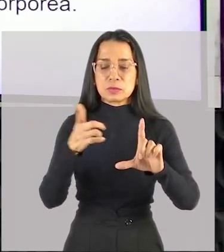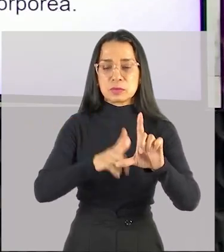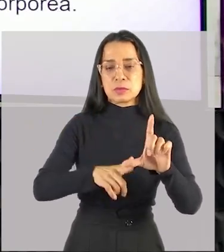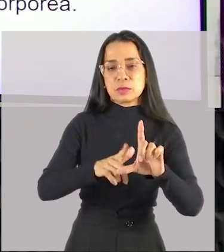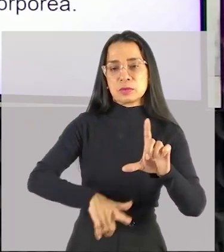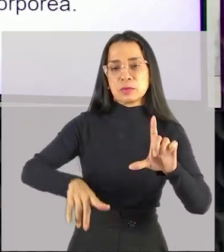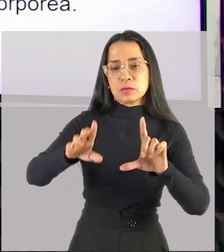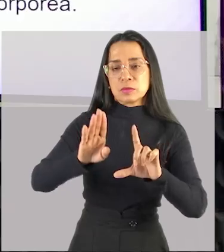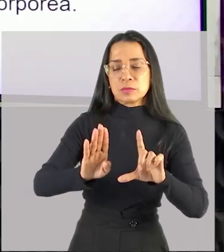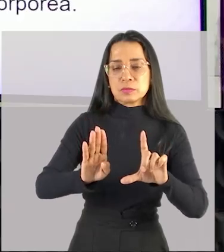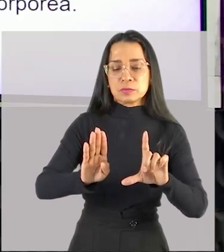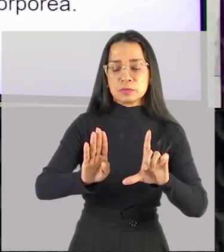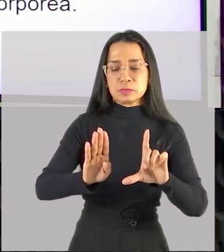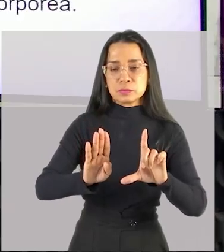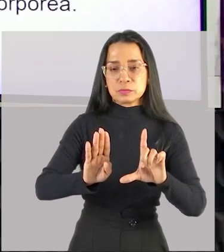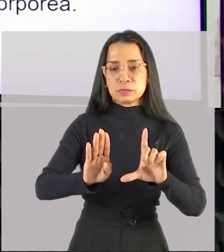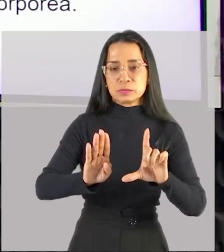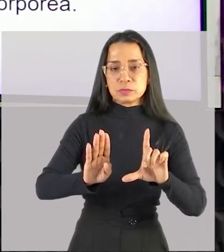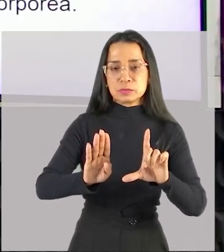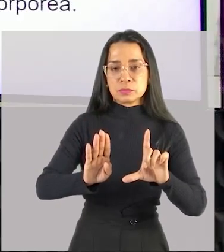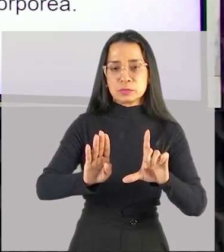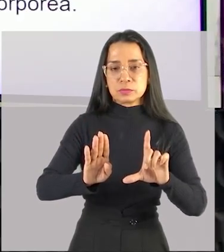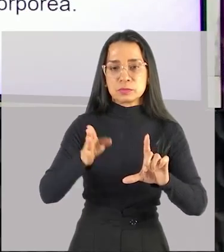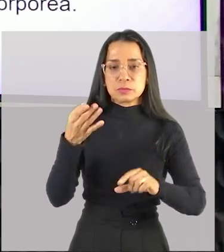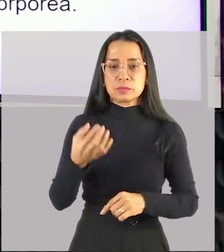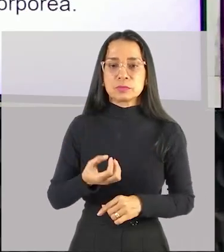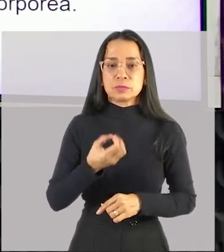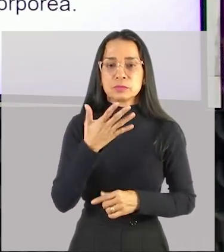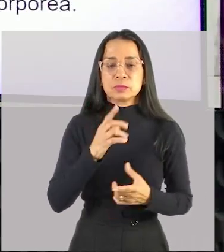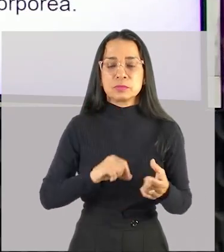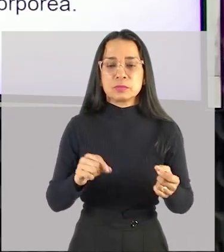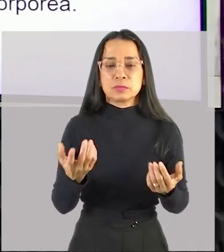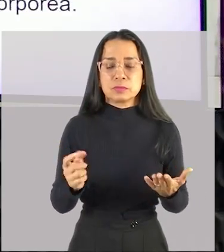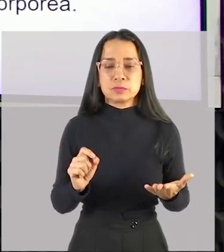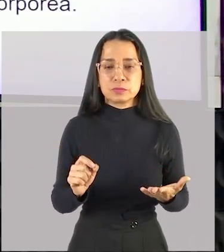B. Afirmação do pensamento racional. Bom,